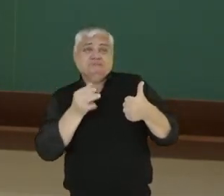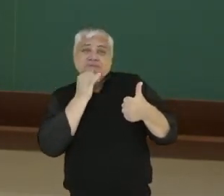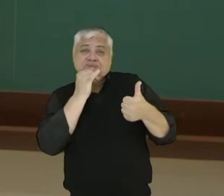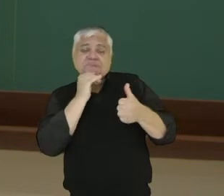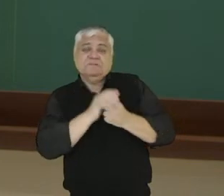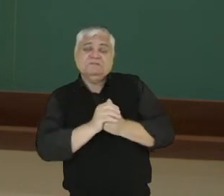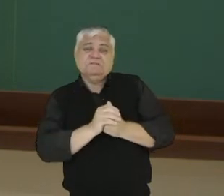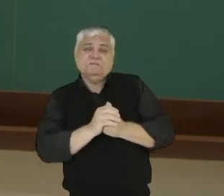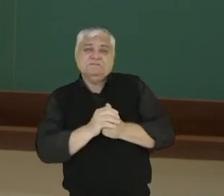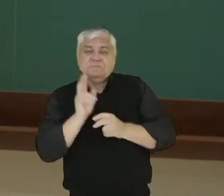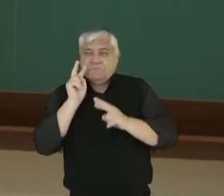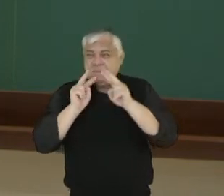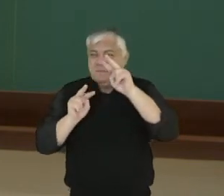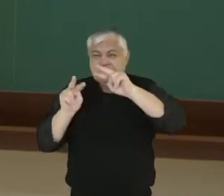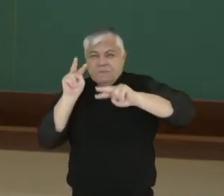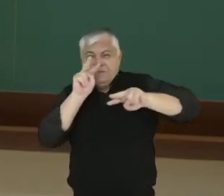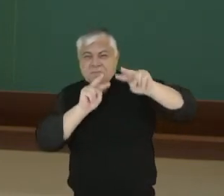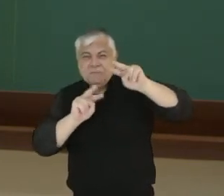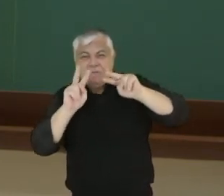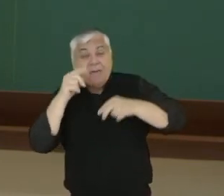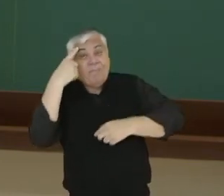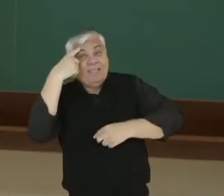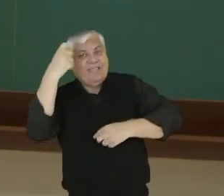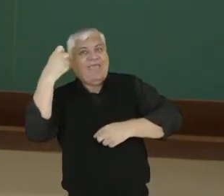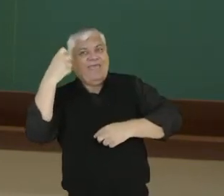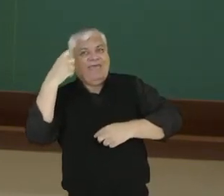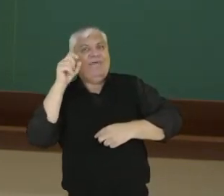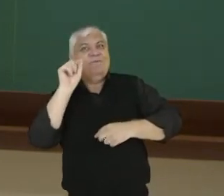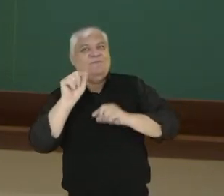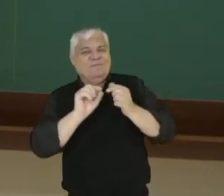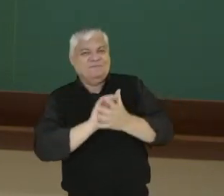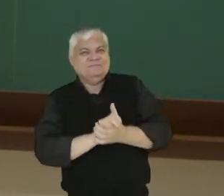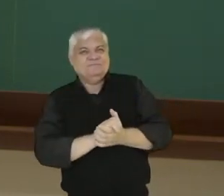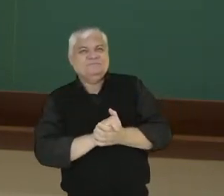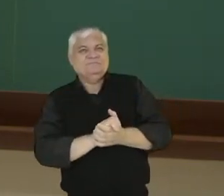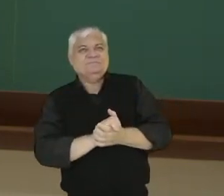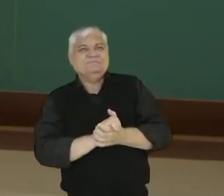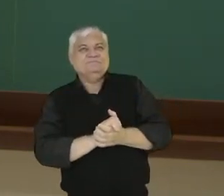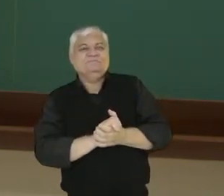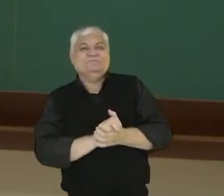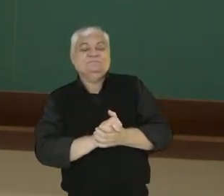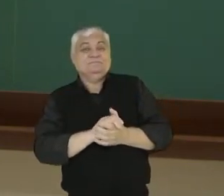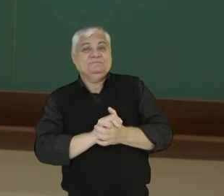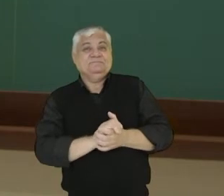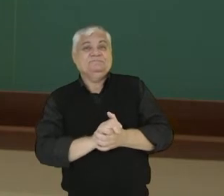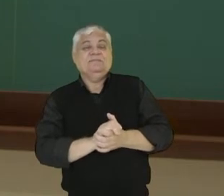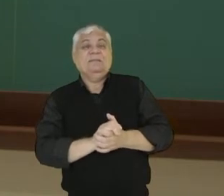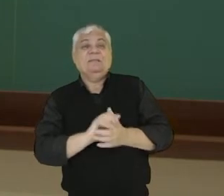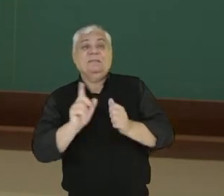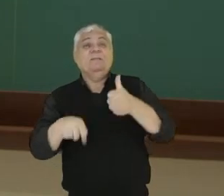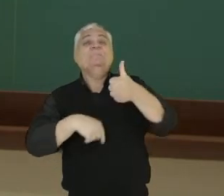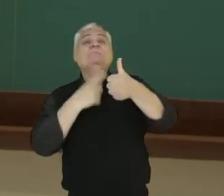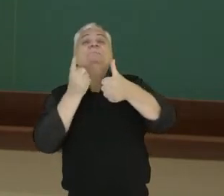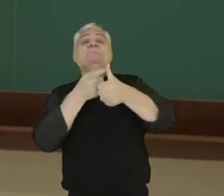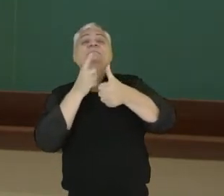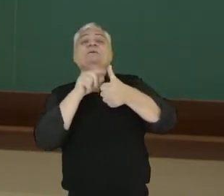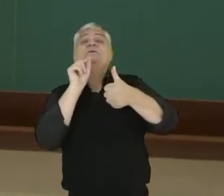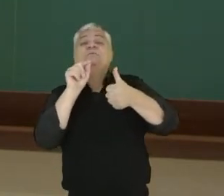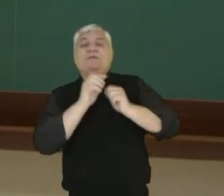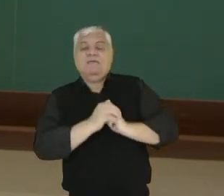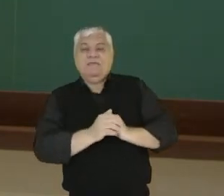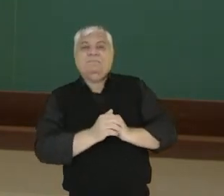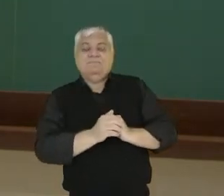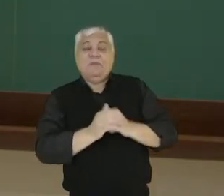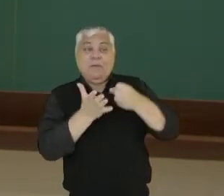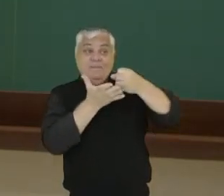eu dei aqui uma ideia para vocês sobre isso, certo? Bem, então vejam, o que a gente teria? Na